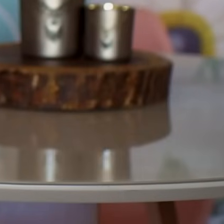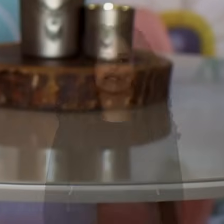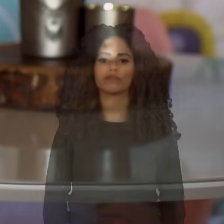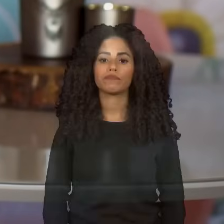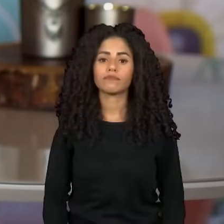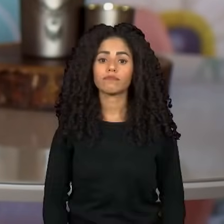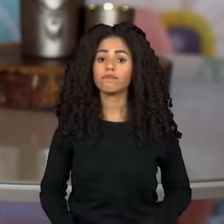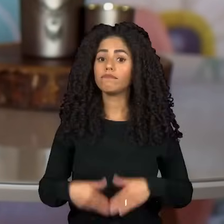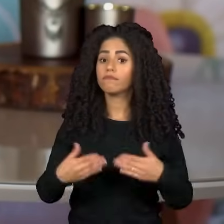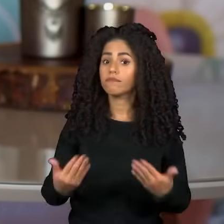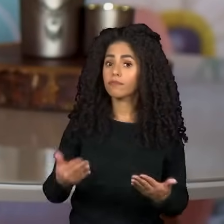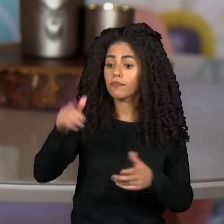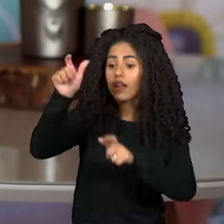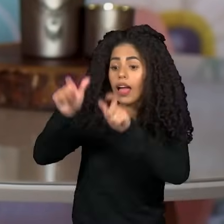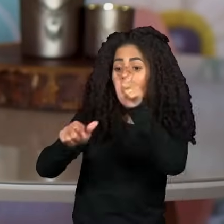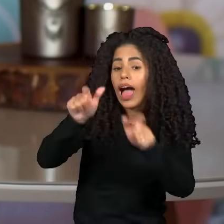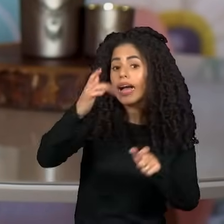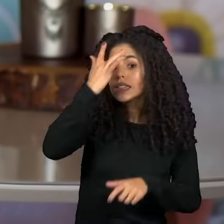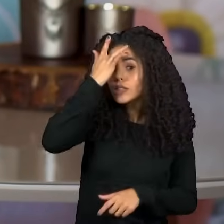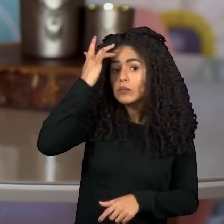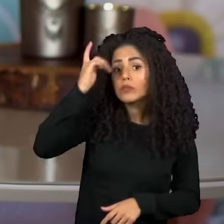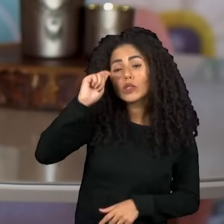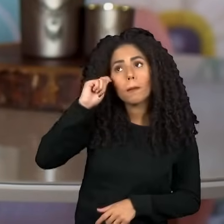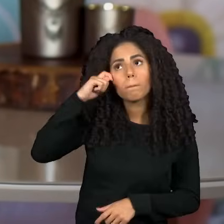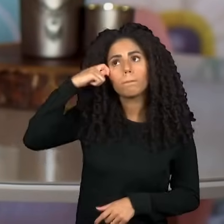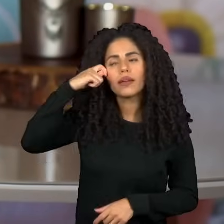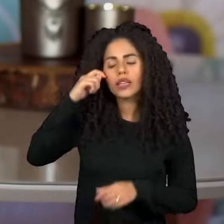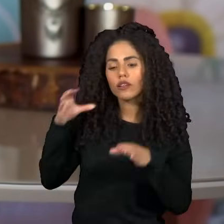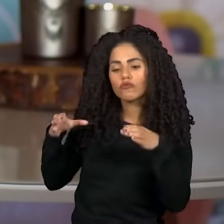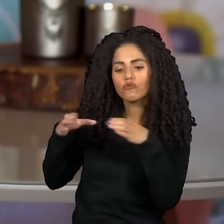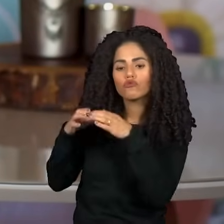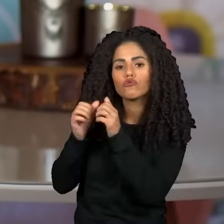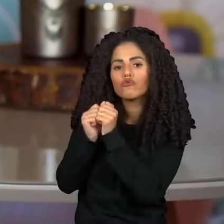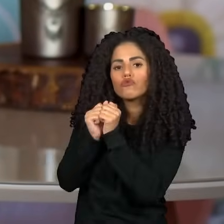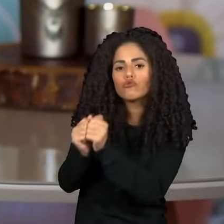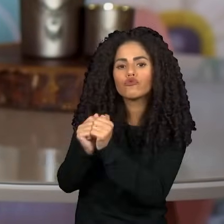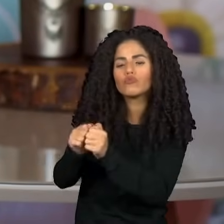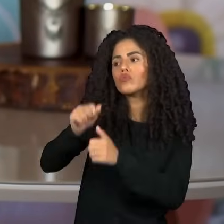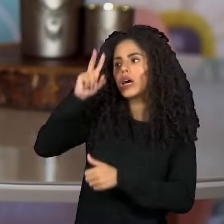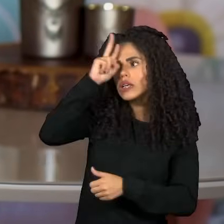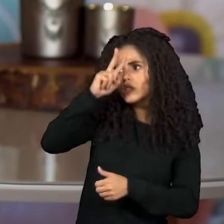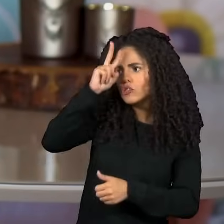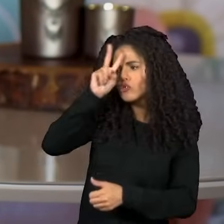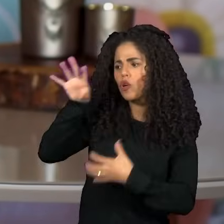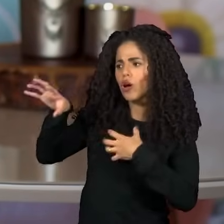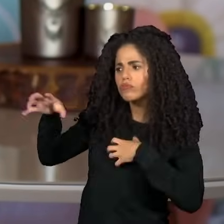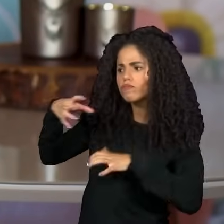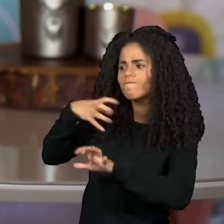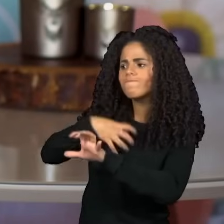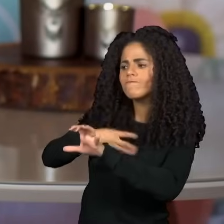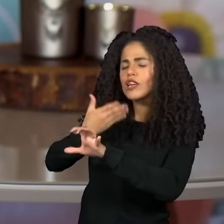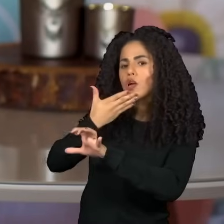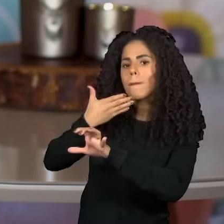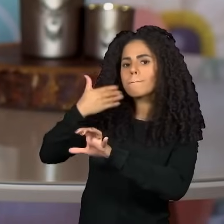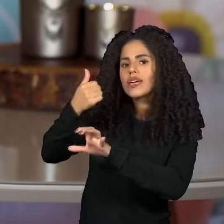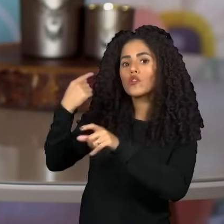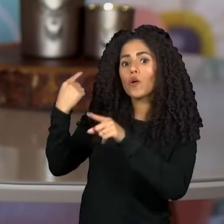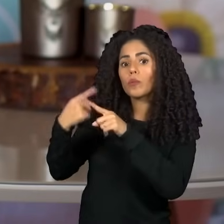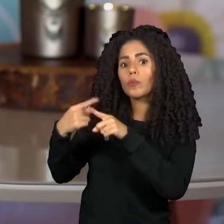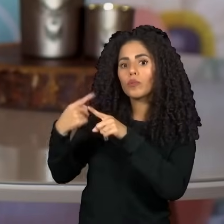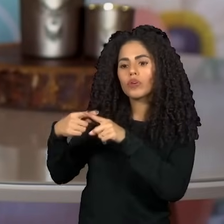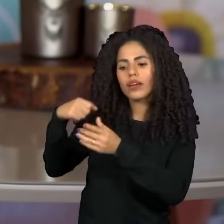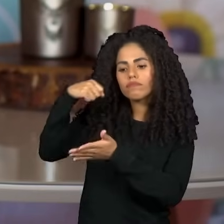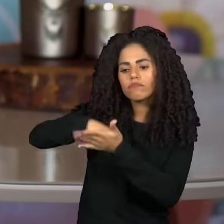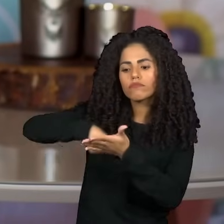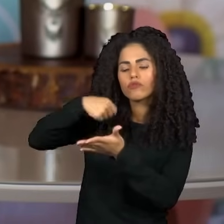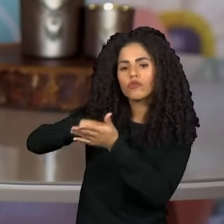Quando as pessoas pretas se juntam dentro das suas histórias, uma consegue entender mais a outra, das lutas que a